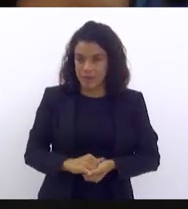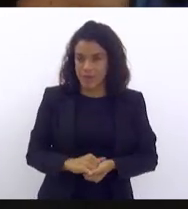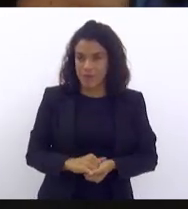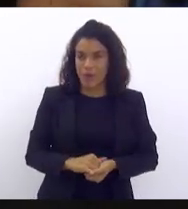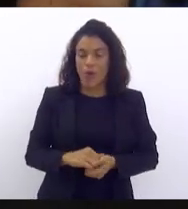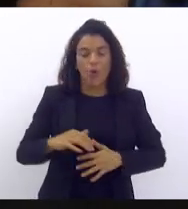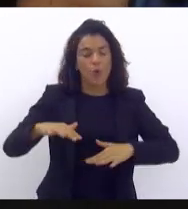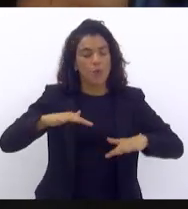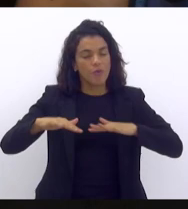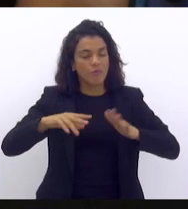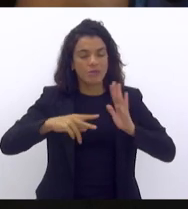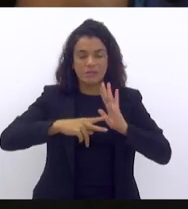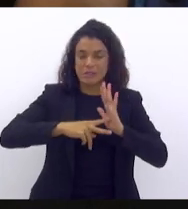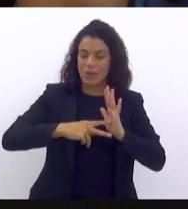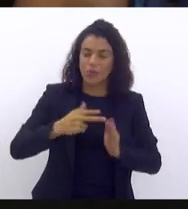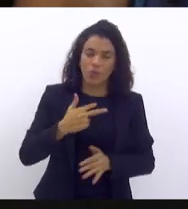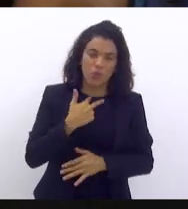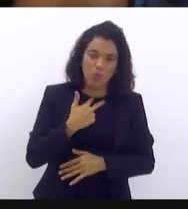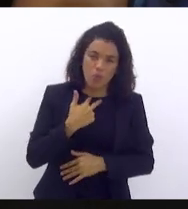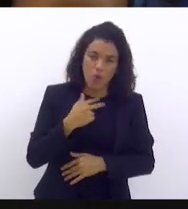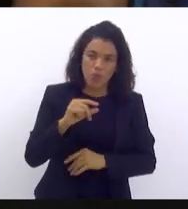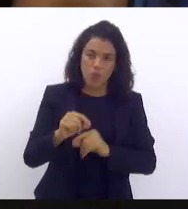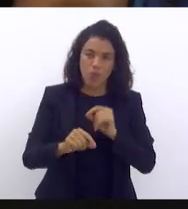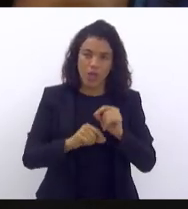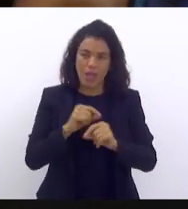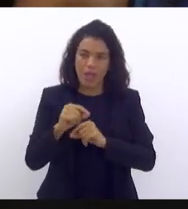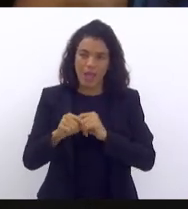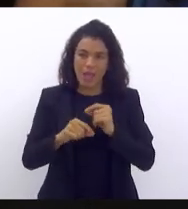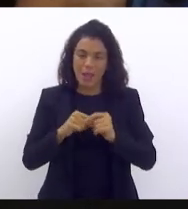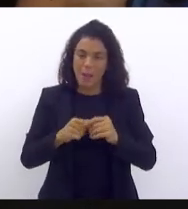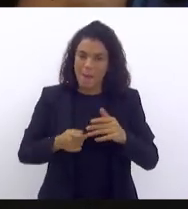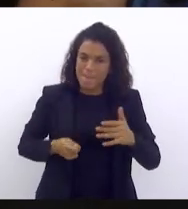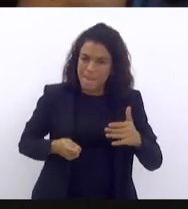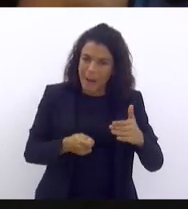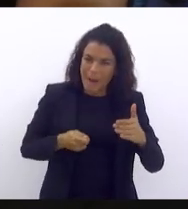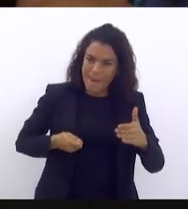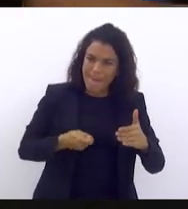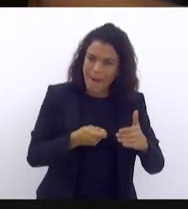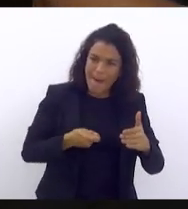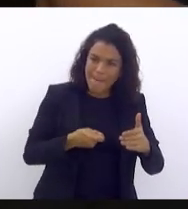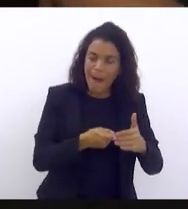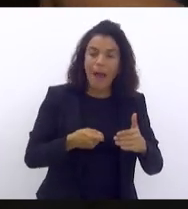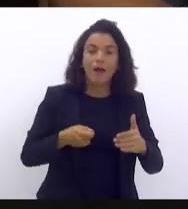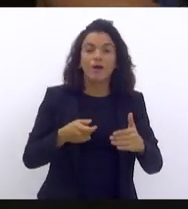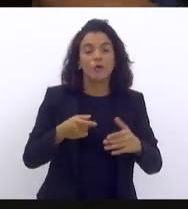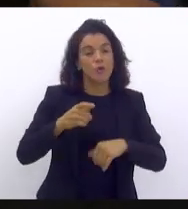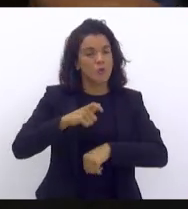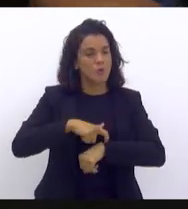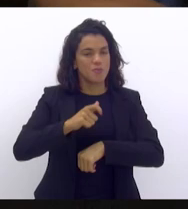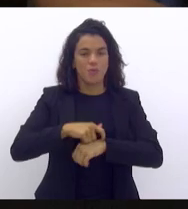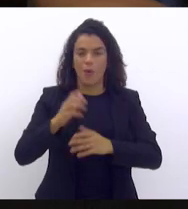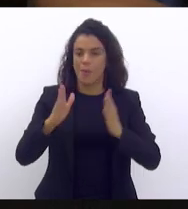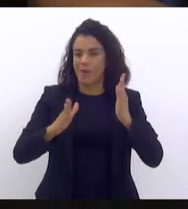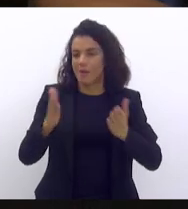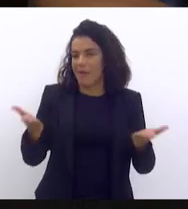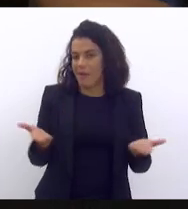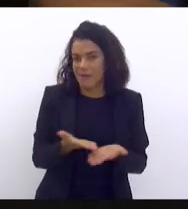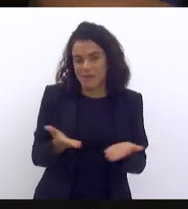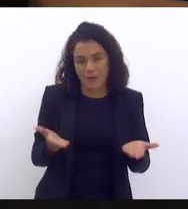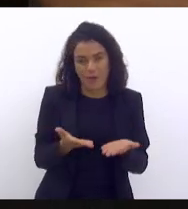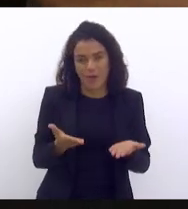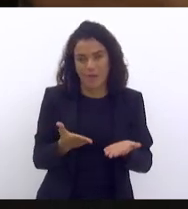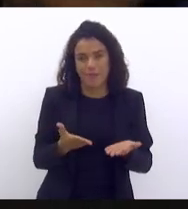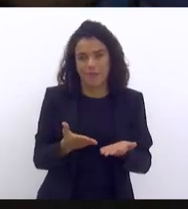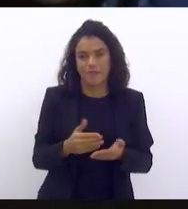movimento sindical, os trabalhadores, precisam entender que tem momento de fazer a pressão. E o momento é esse. O momento é esse, de fazer a